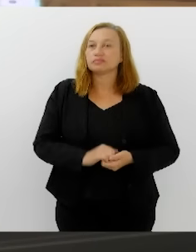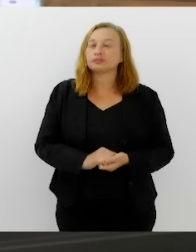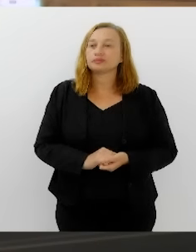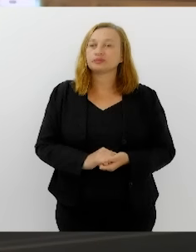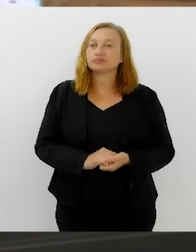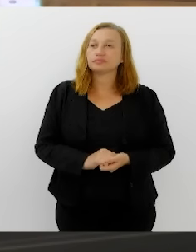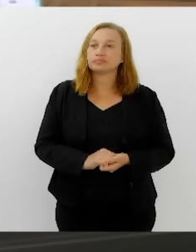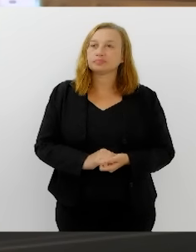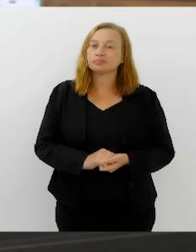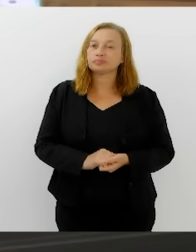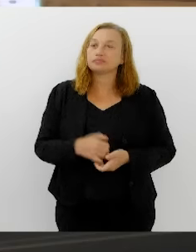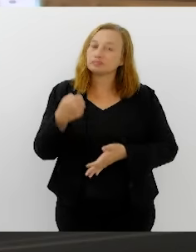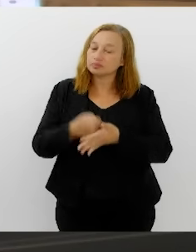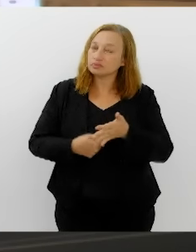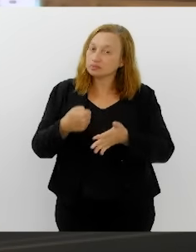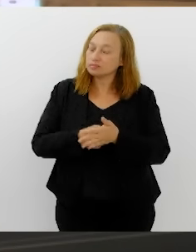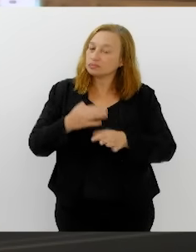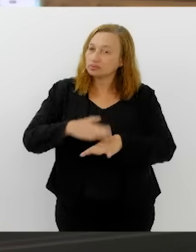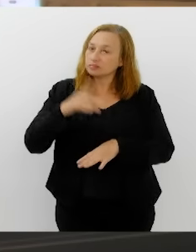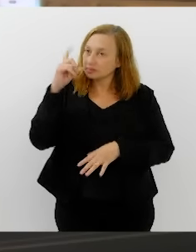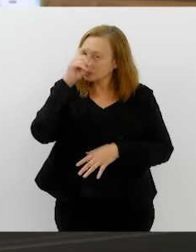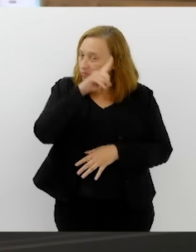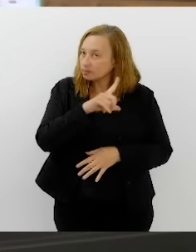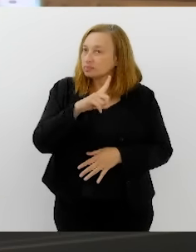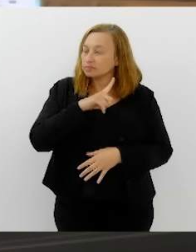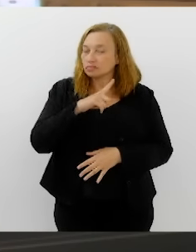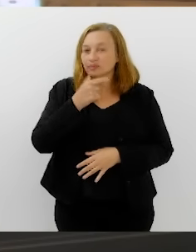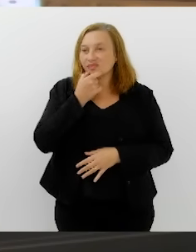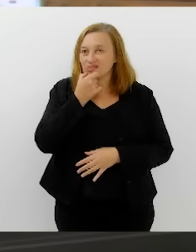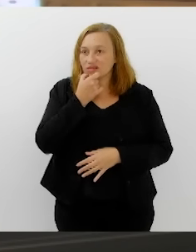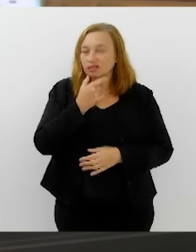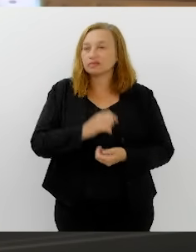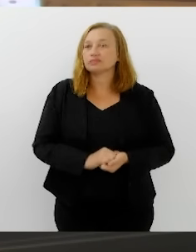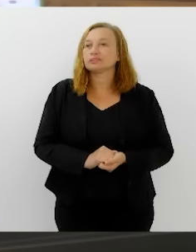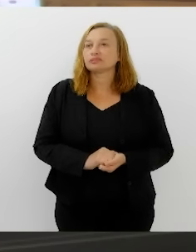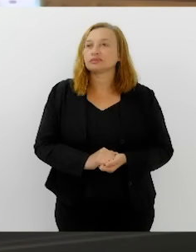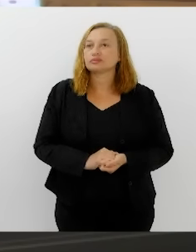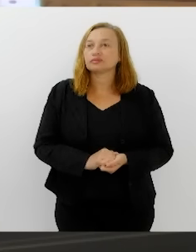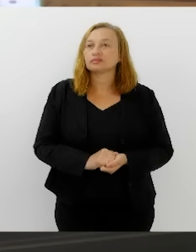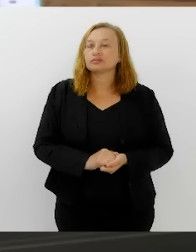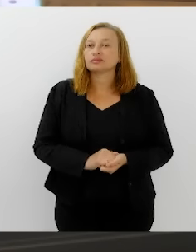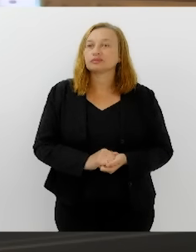uma das batalhas mais difíceis que a Inglaterra teve para,